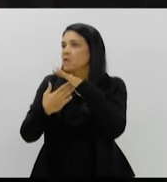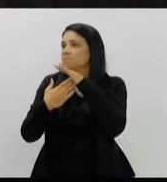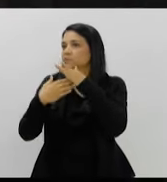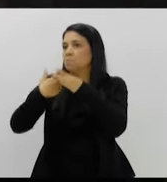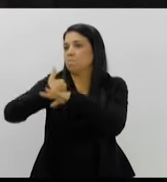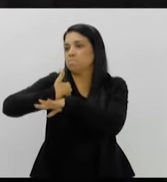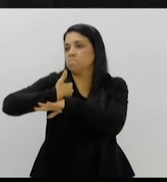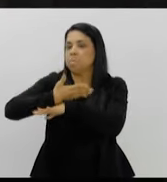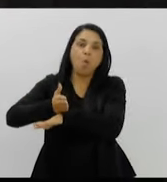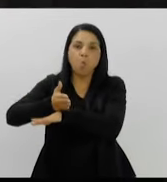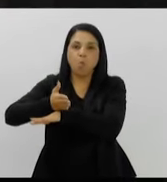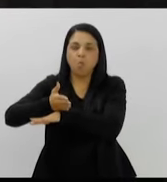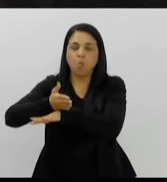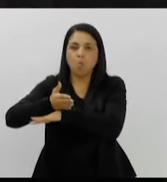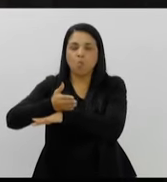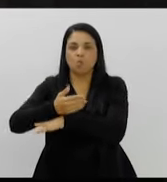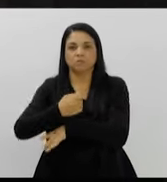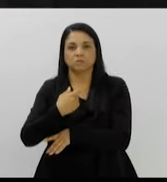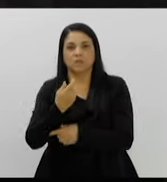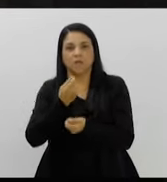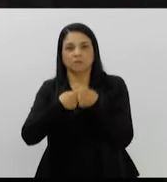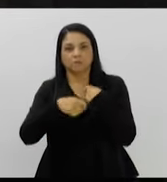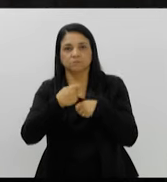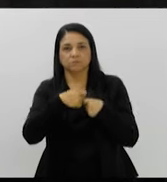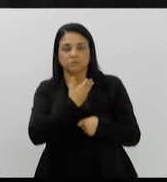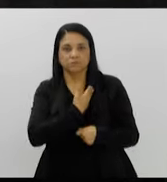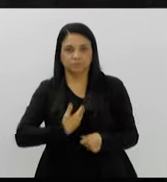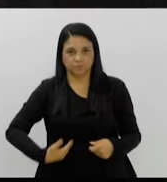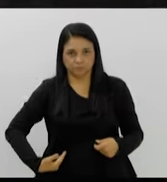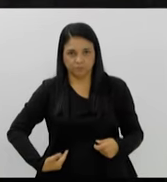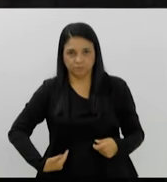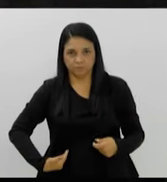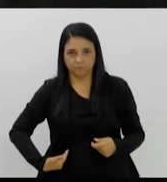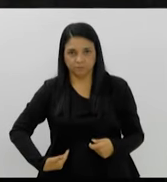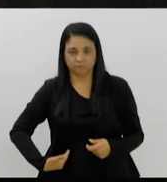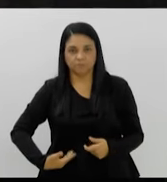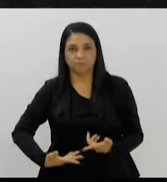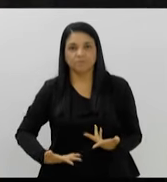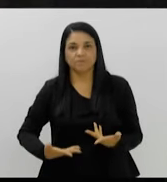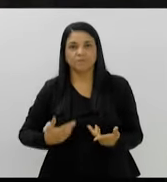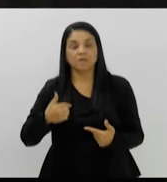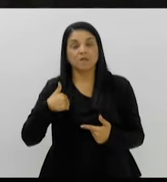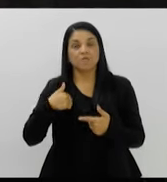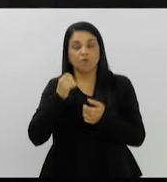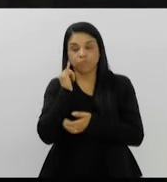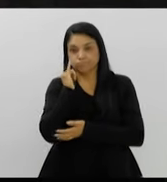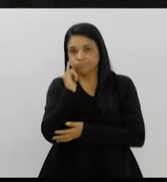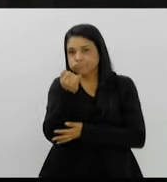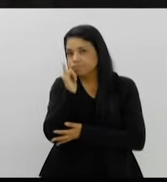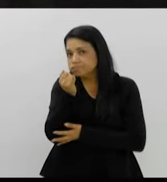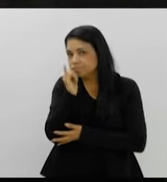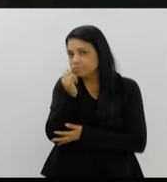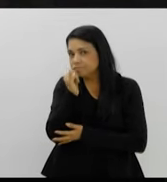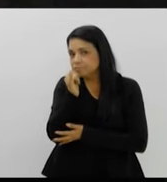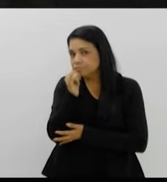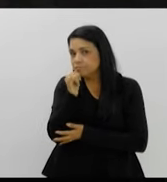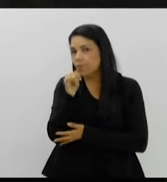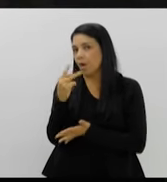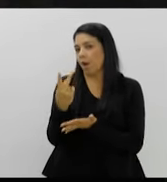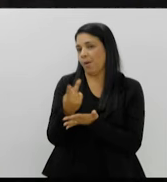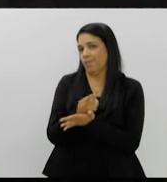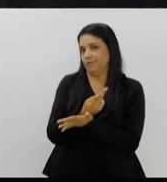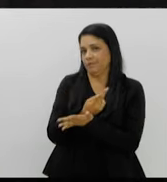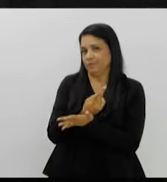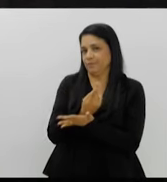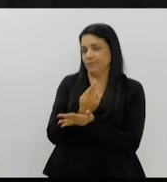visto na administração pública passaram todos os limites e aqui eu vou narrar o que vem